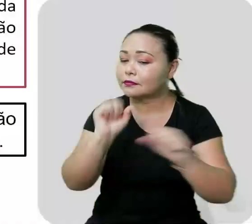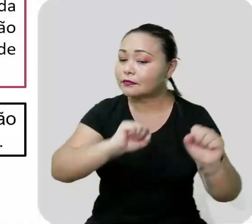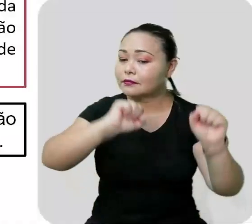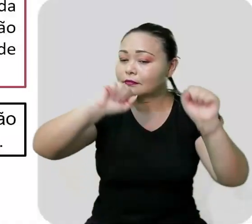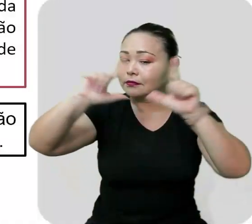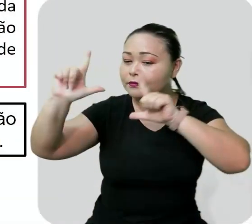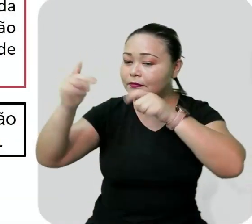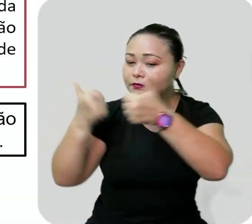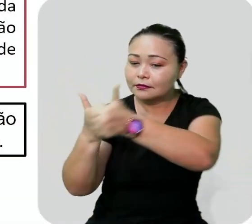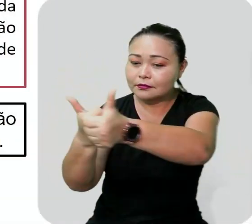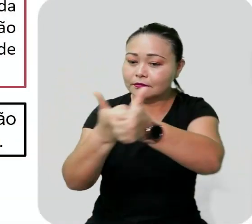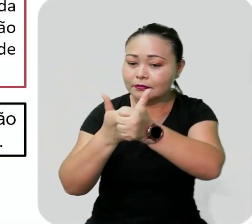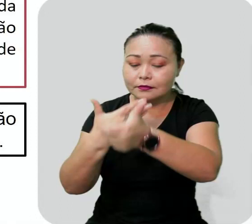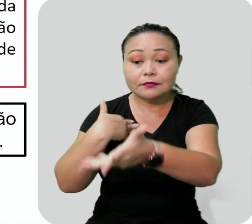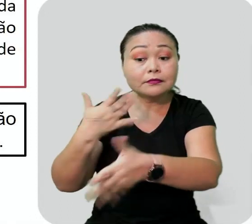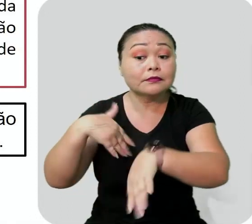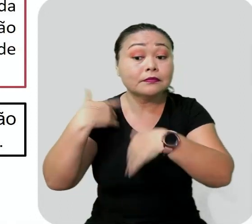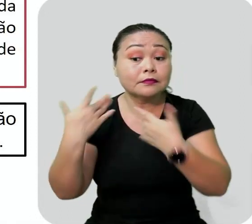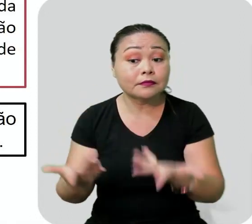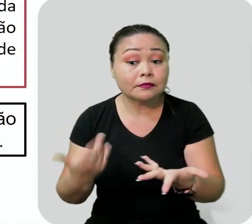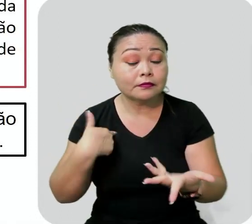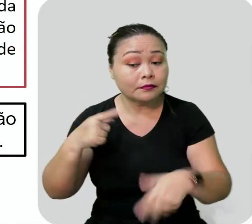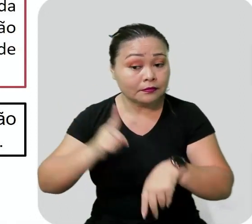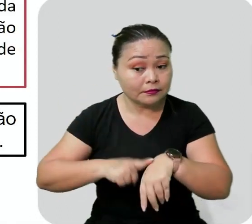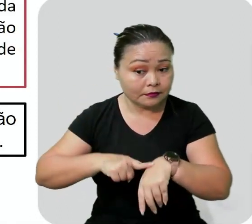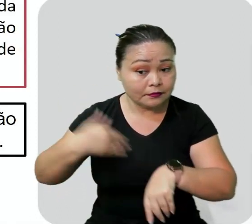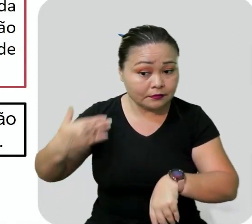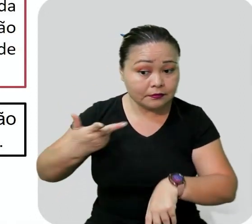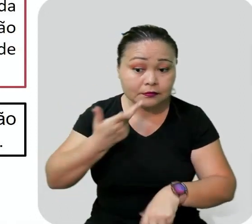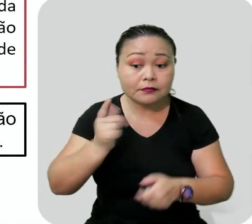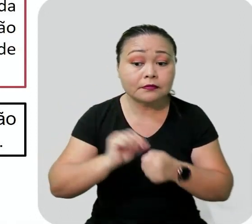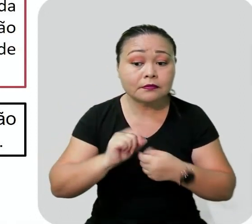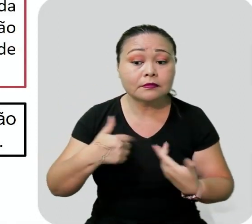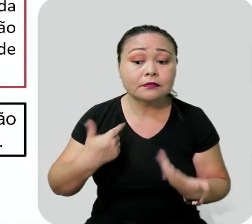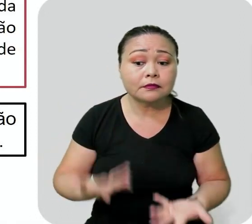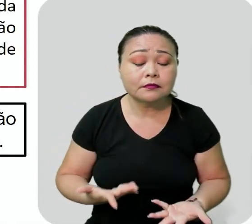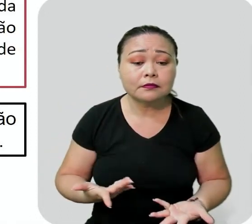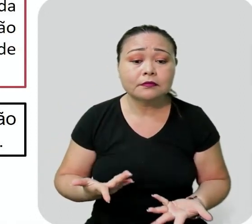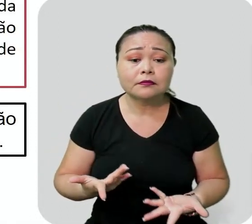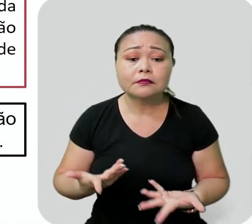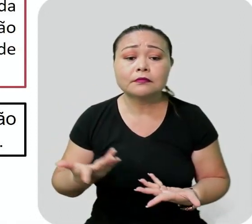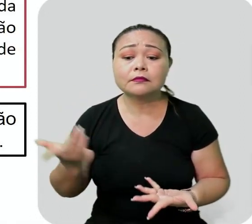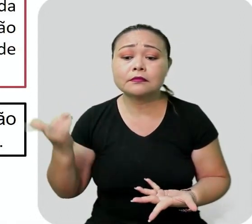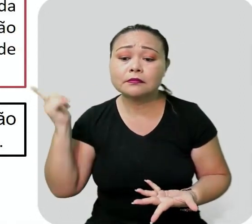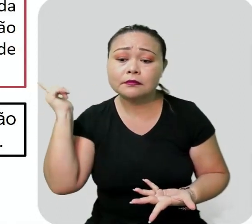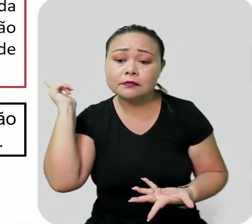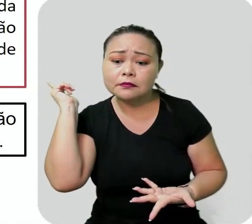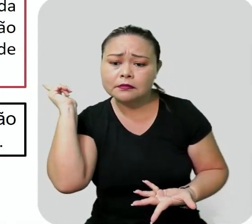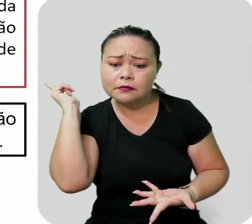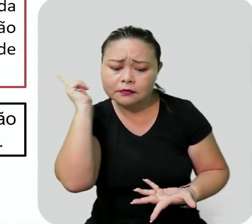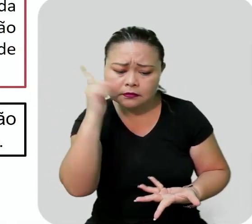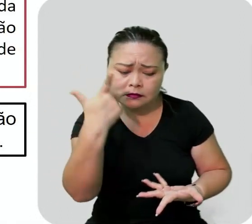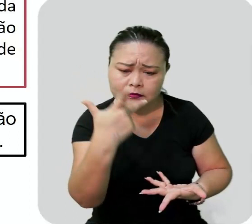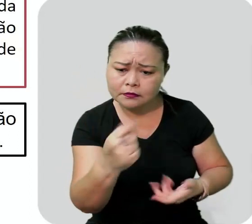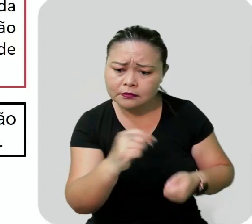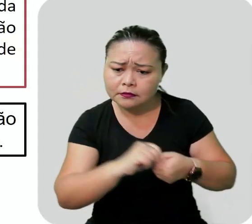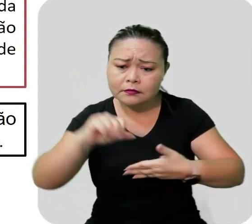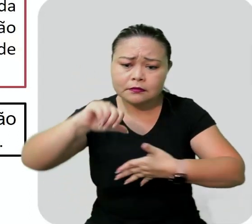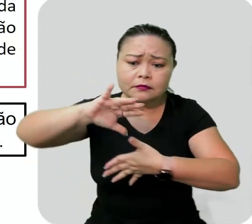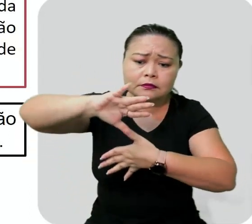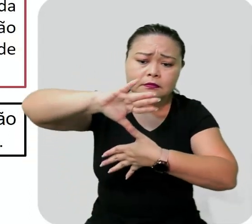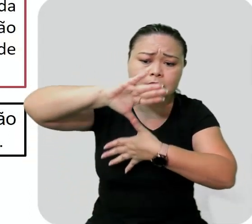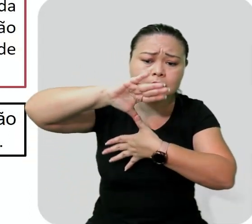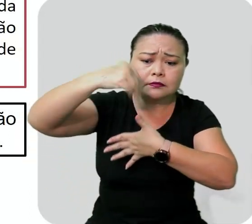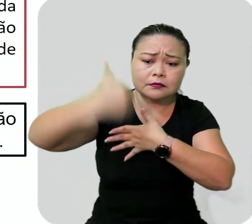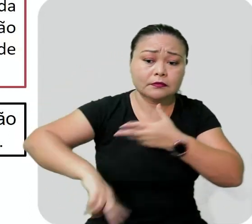tela, acompanha comigo. Pois é, agora há pouco nós estávamos falando sobre a conquista da América, que foi o nosso tema